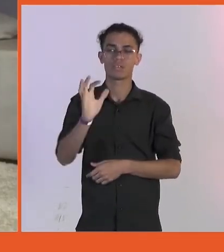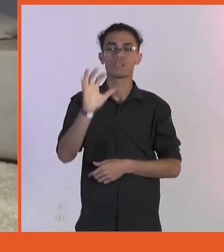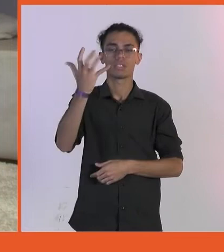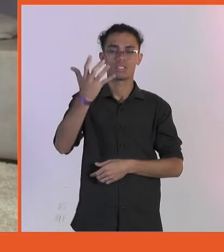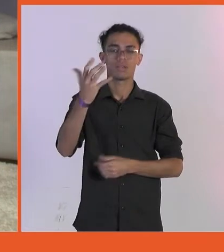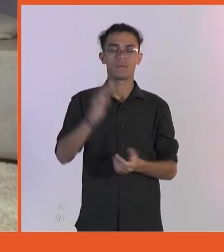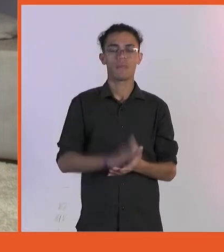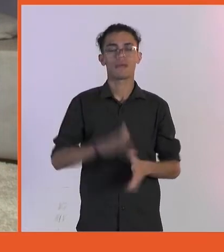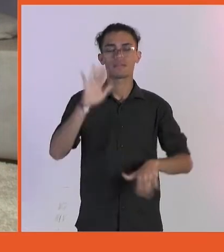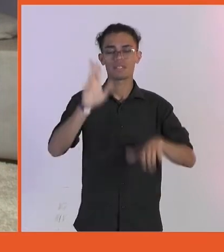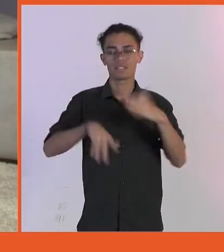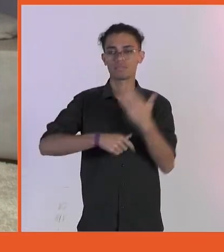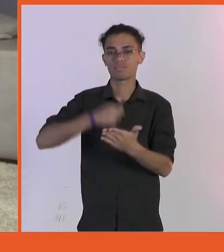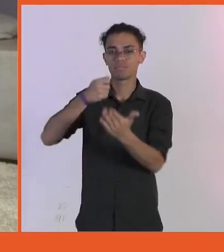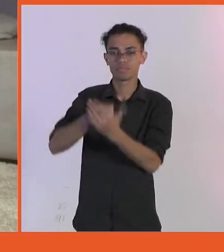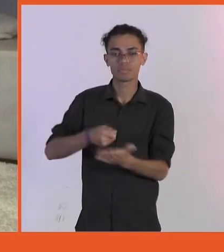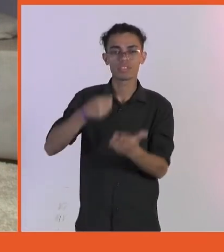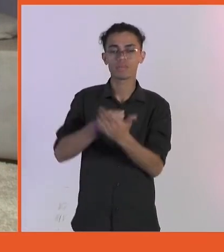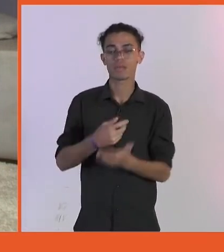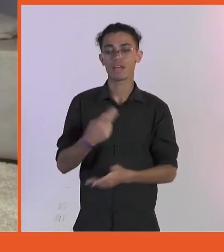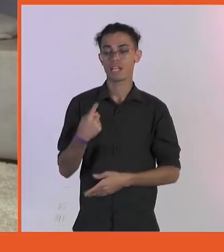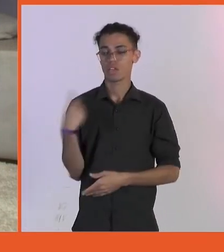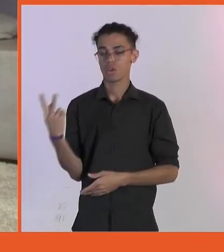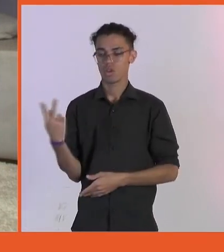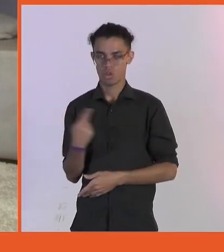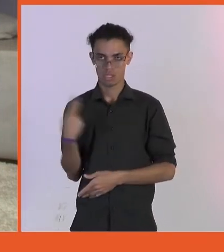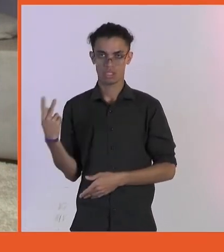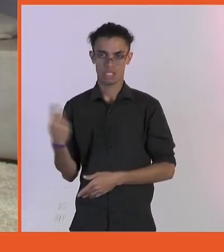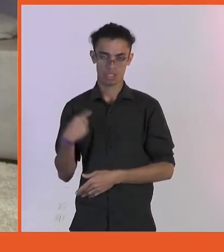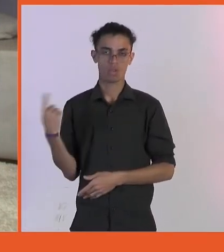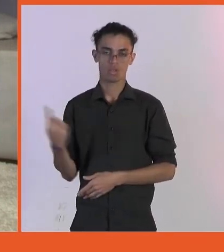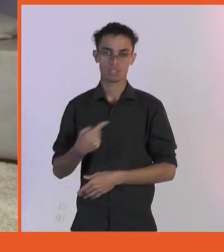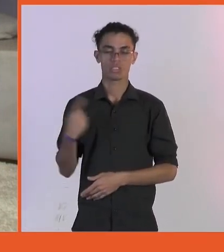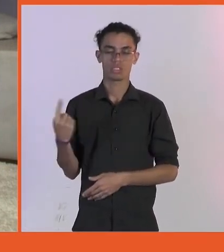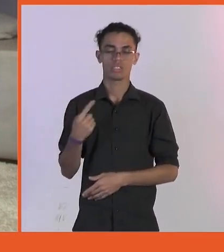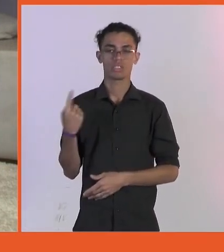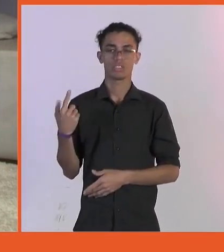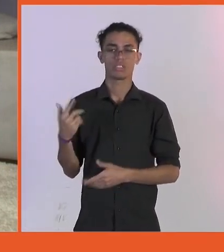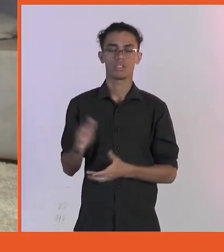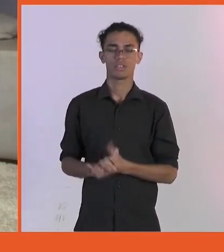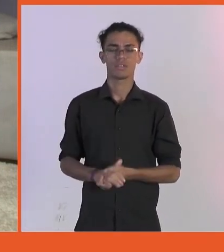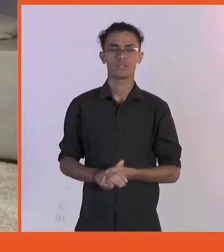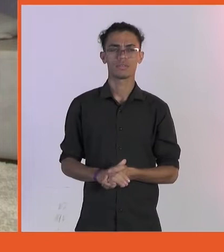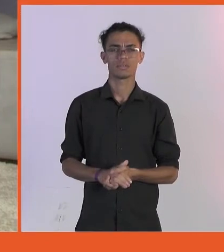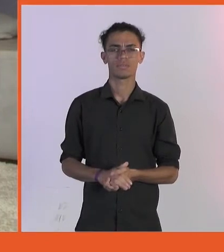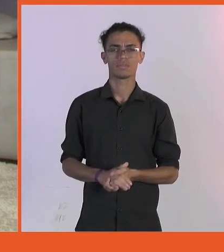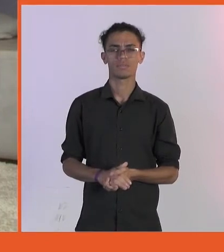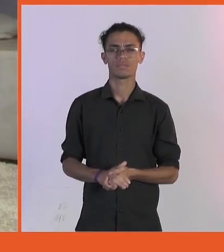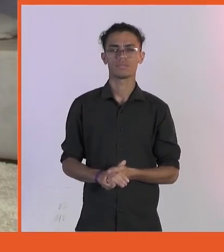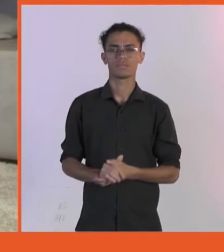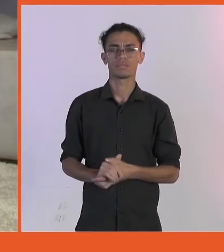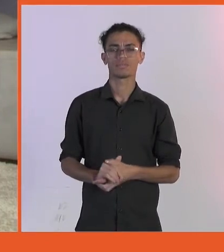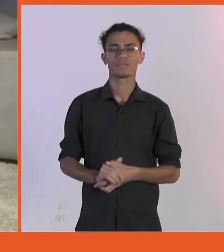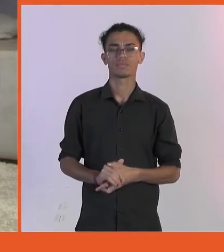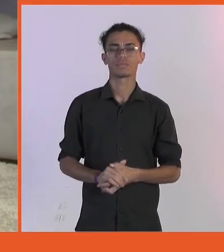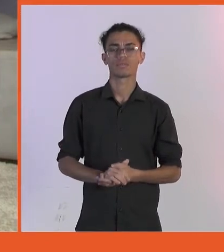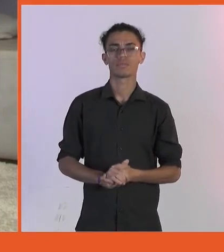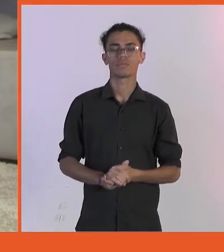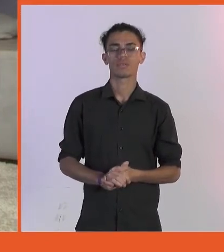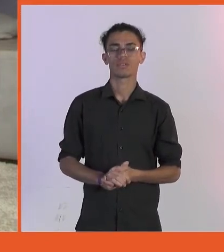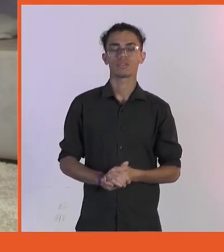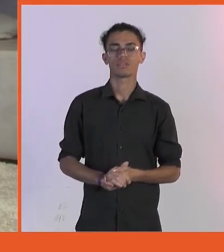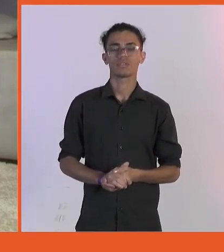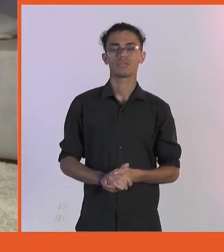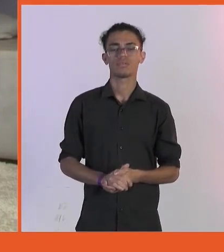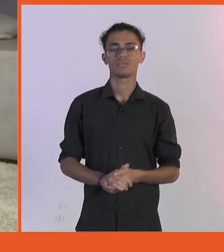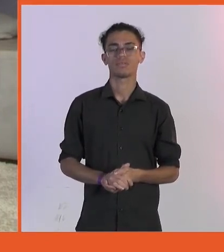vezes, a cobrança é mais nossa, com medo do algoritmo. Algoritmo. Com medo de não ter o dinheiro no fim do mês. Essa é a verdade. É